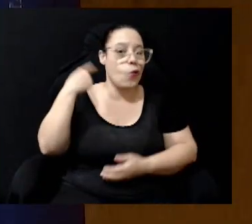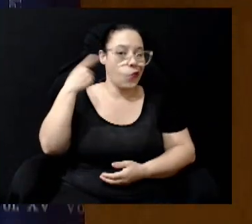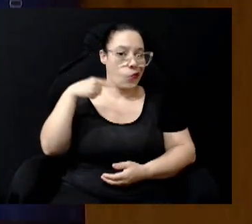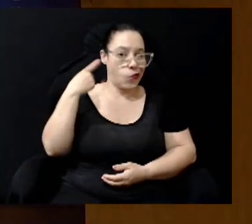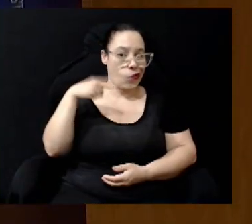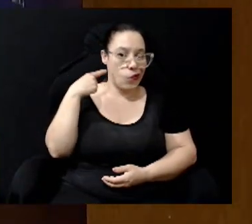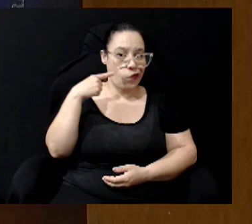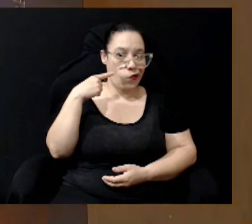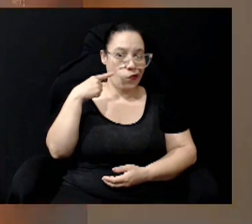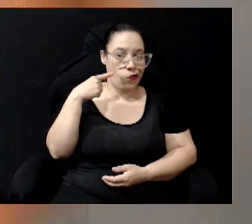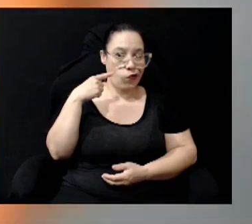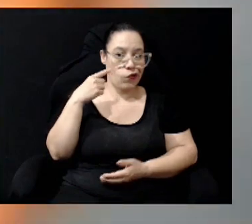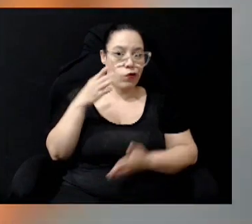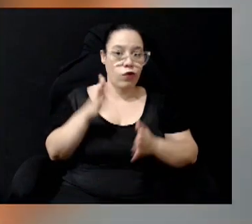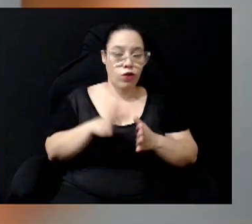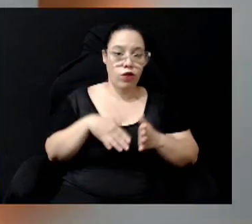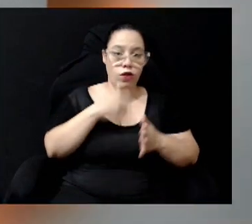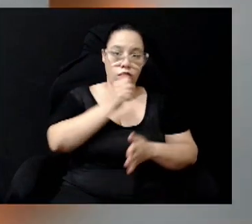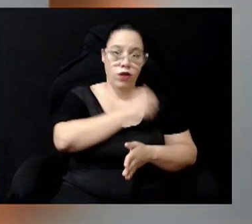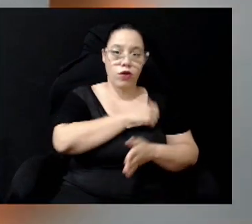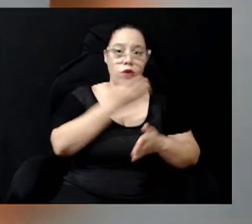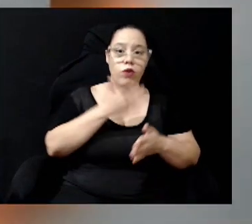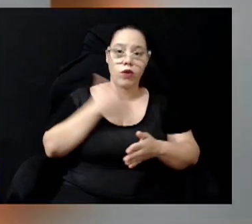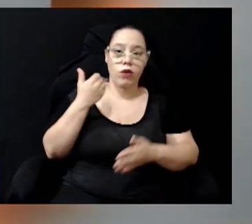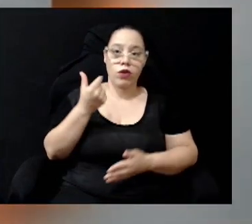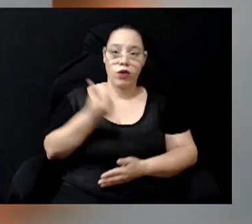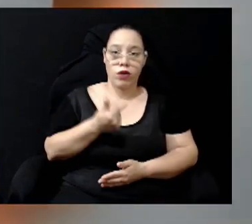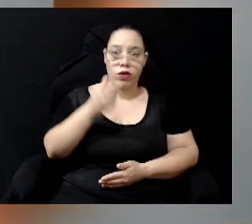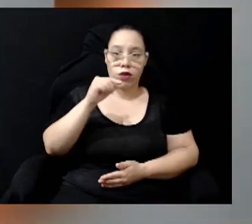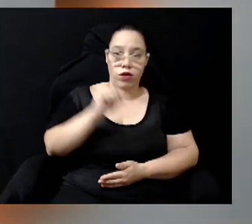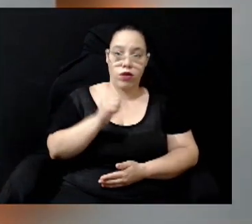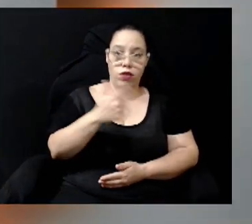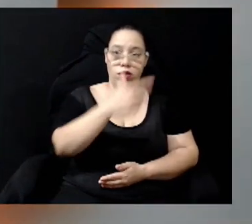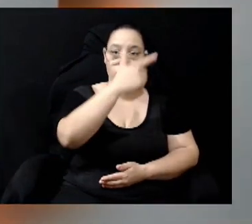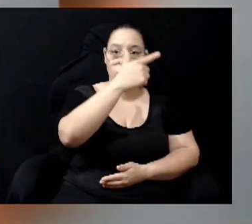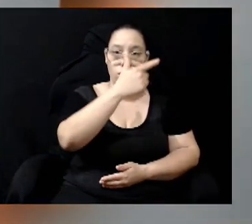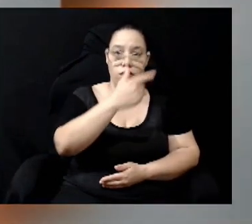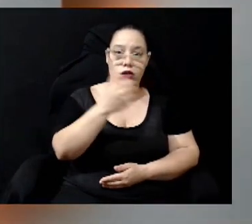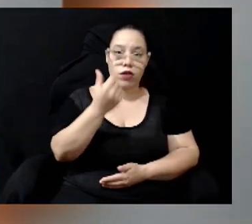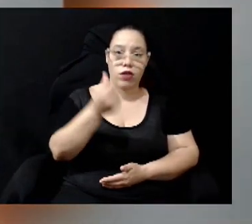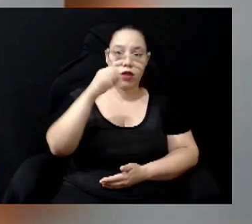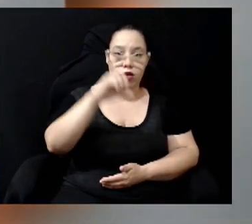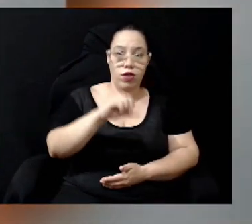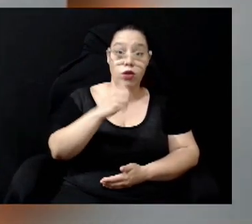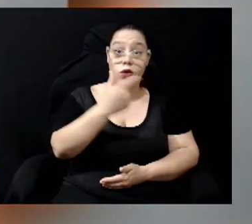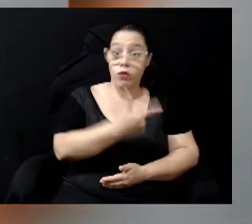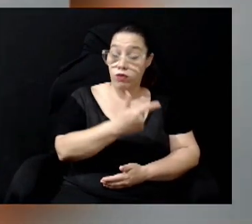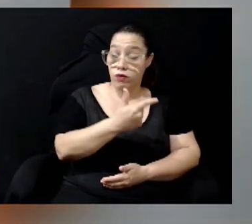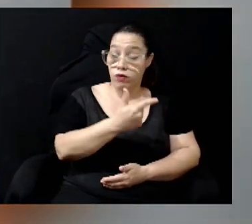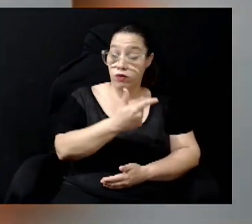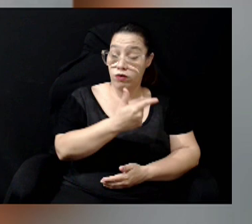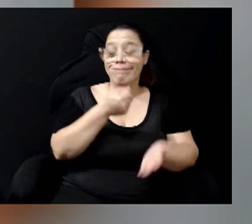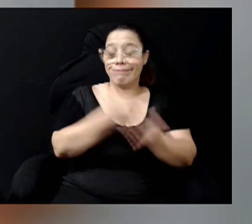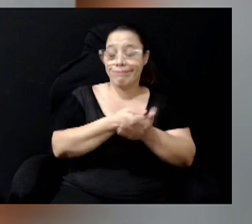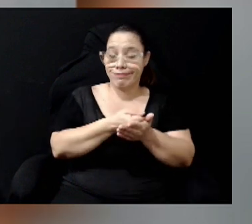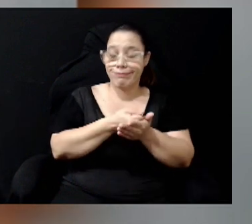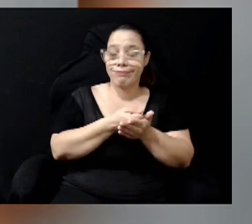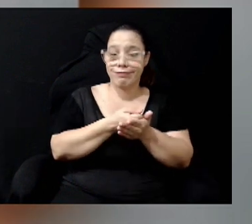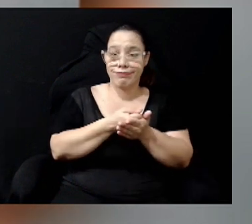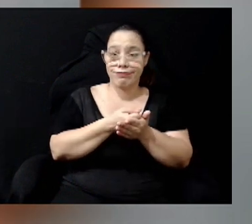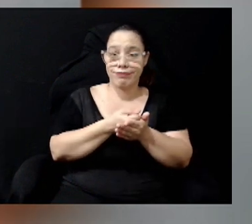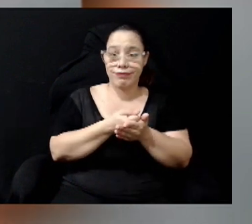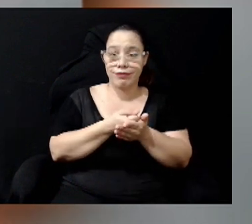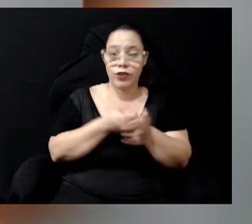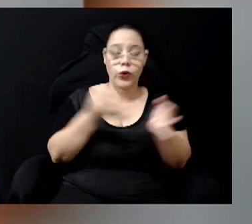O acadêmico faleceu em 2022, aos 102 anos, e foi considerado o mais longevo produtor